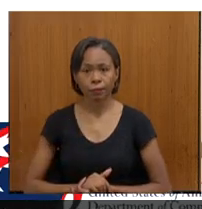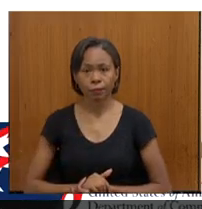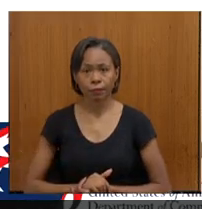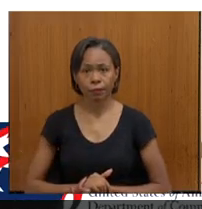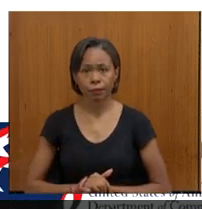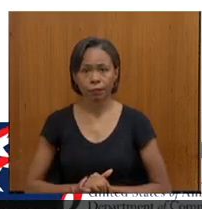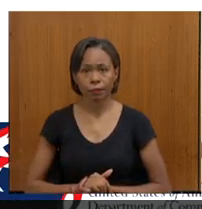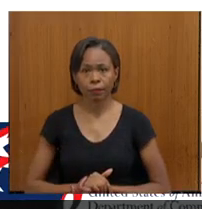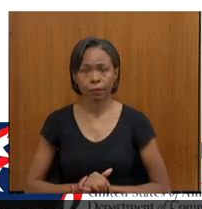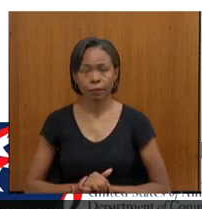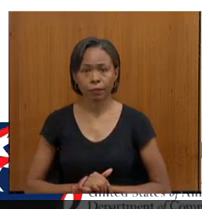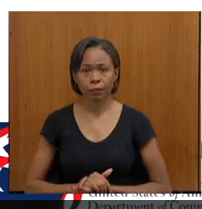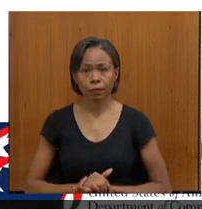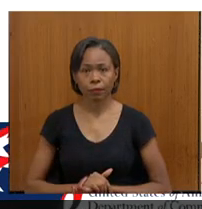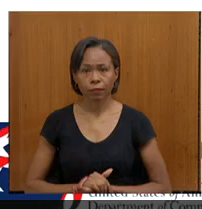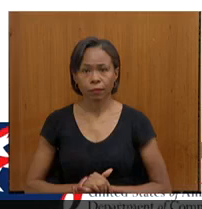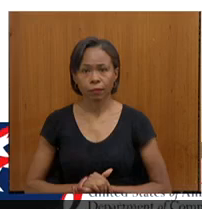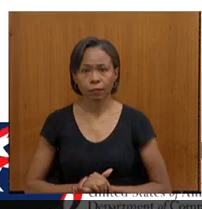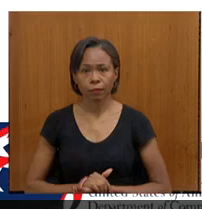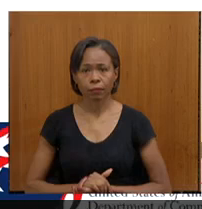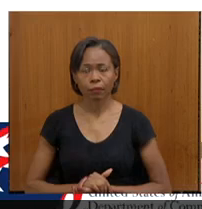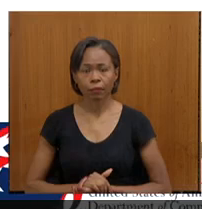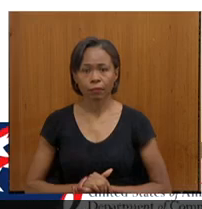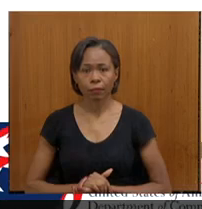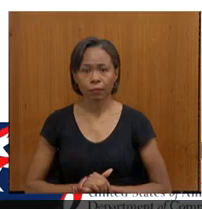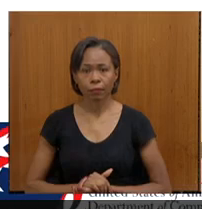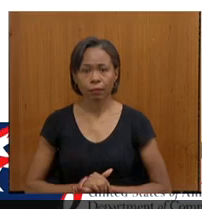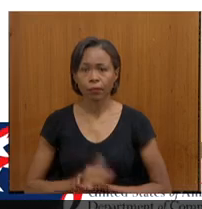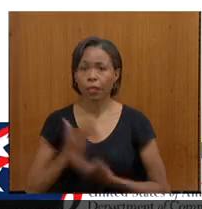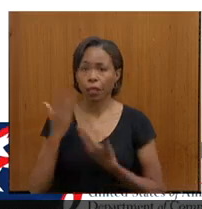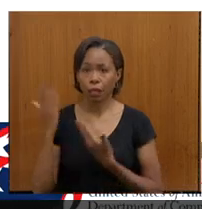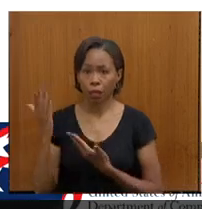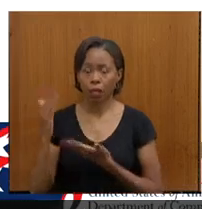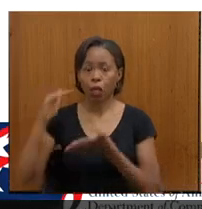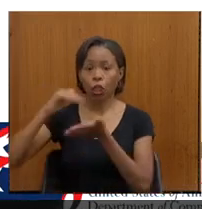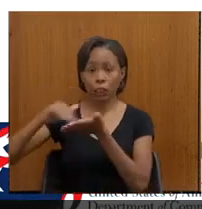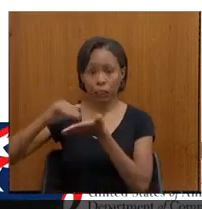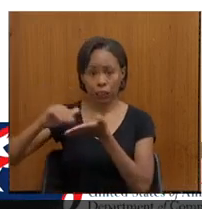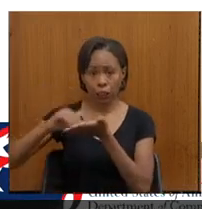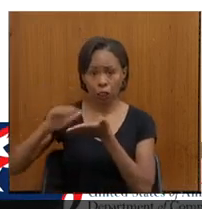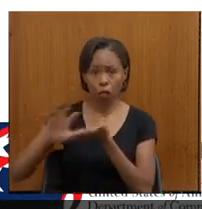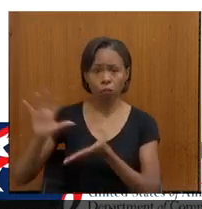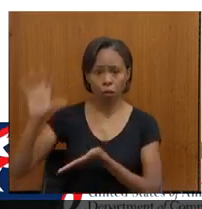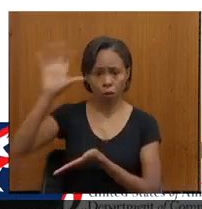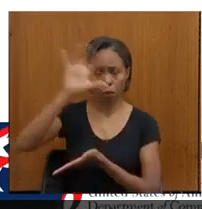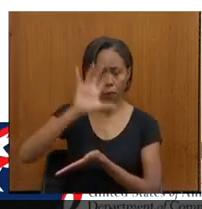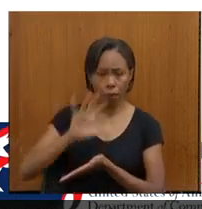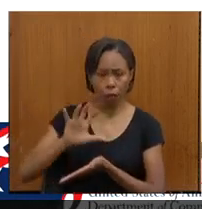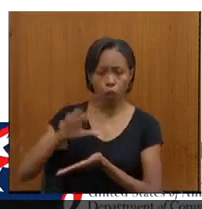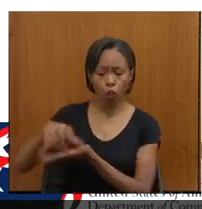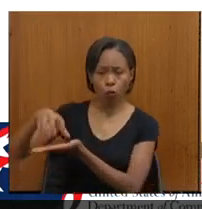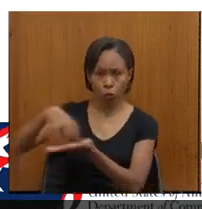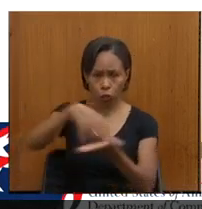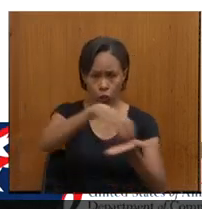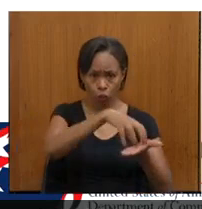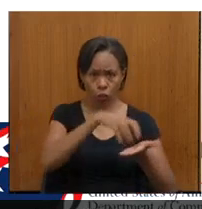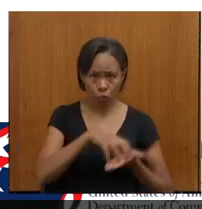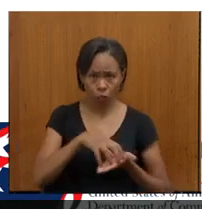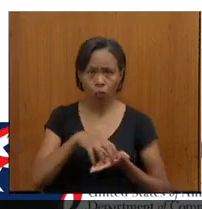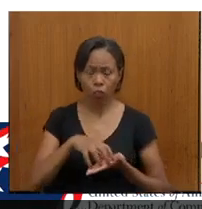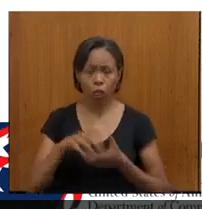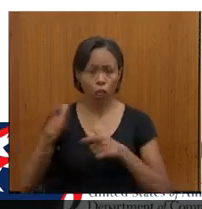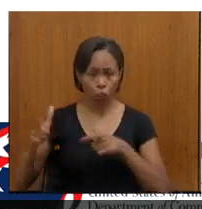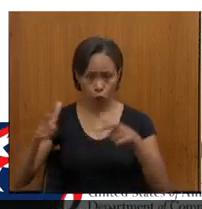MA é obrigado a gente tem escritórios em todos os lados então Recife Rio de Janeiro